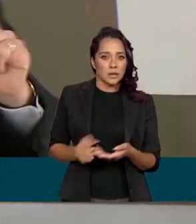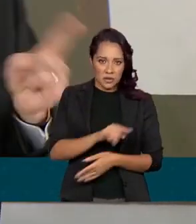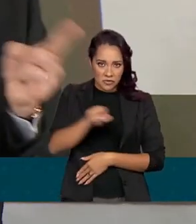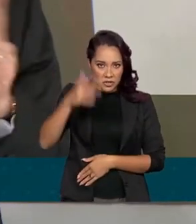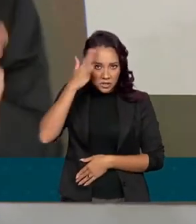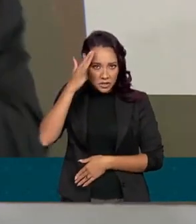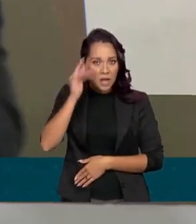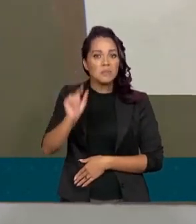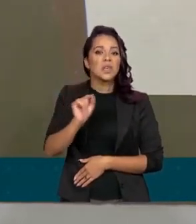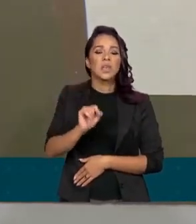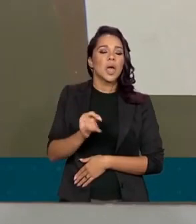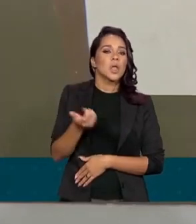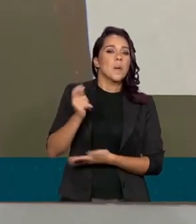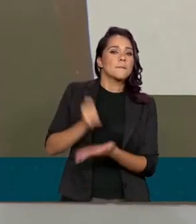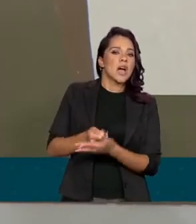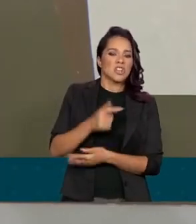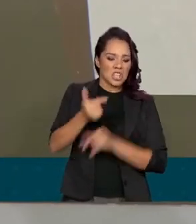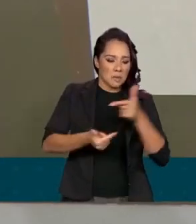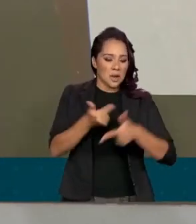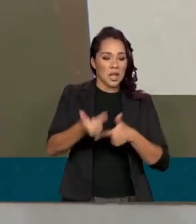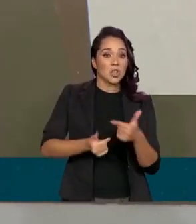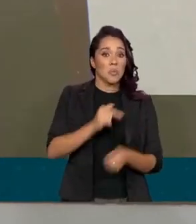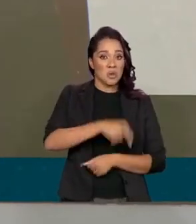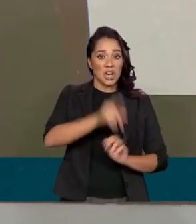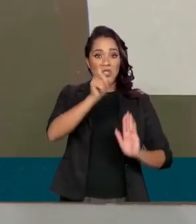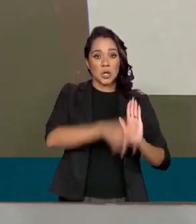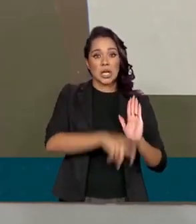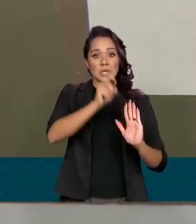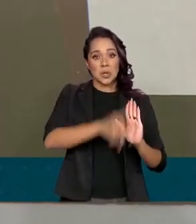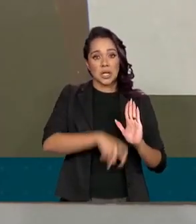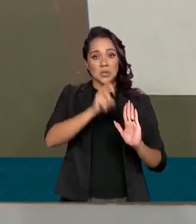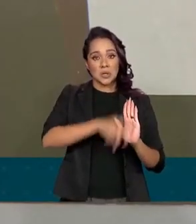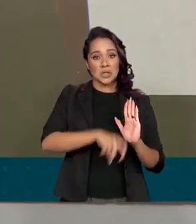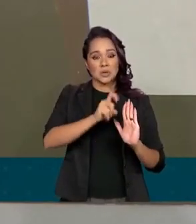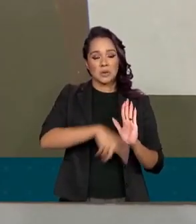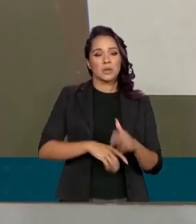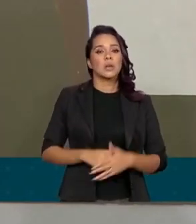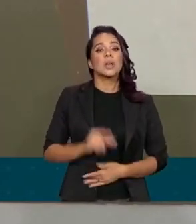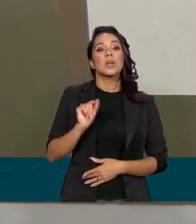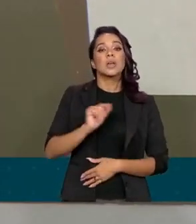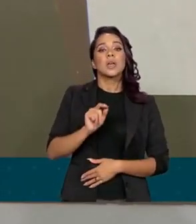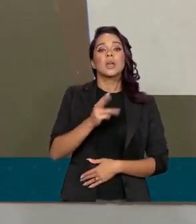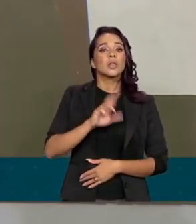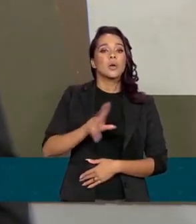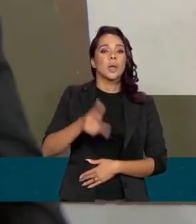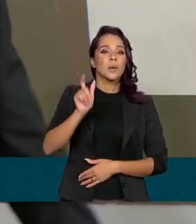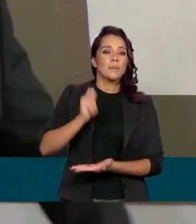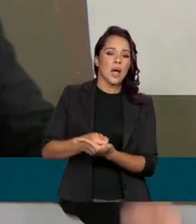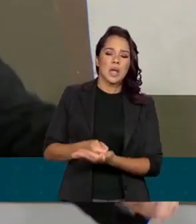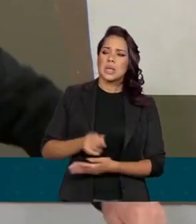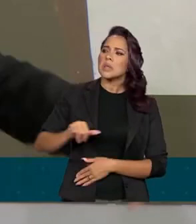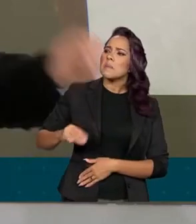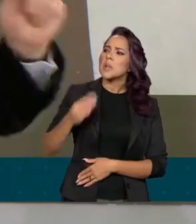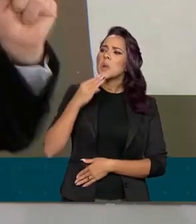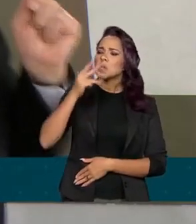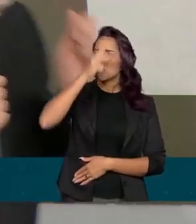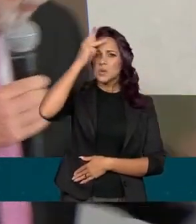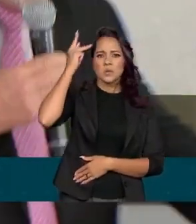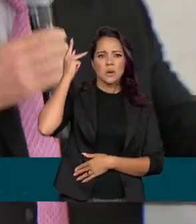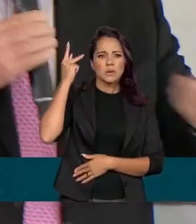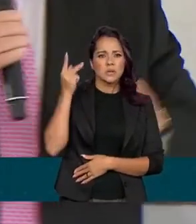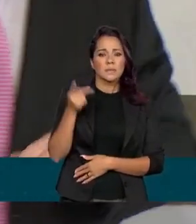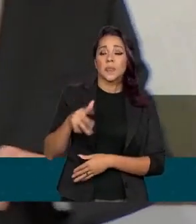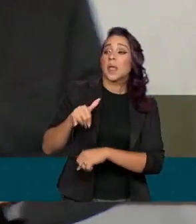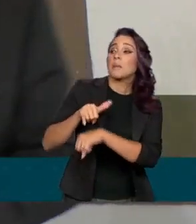você sabe que quem sonega não é trabalhador, porque nele é descontado no holerite. O Brasil tem milhões de pessoas que